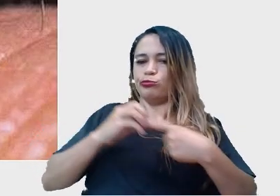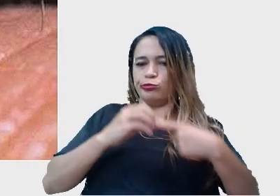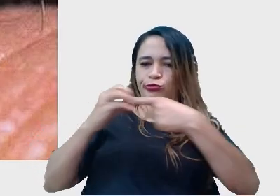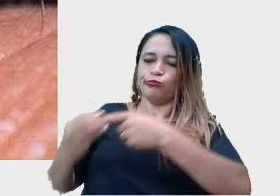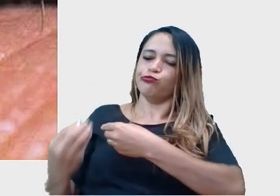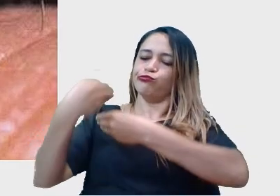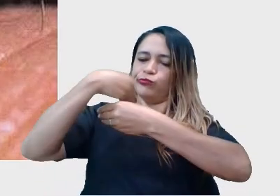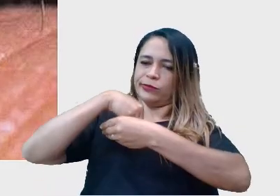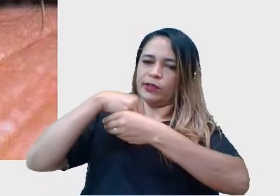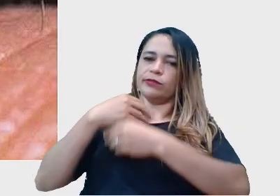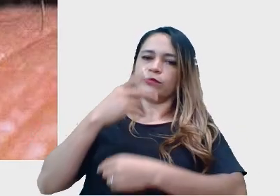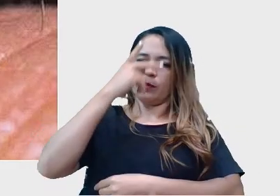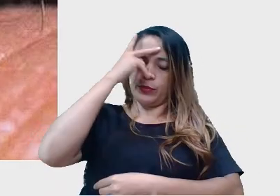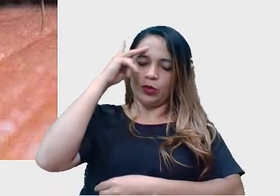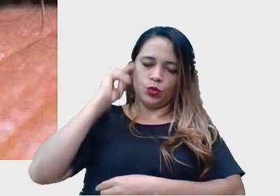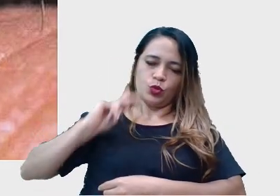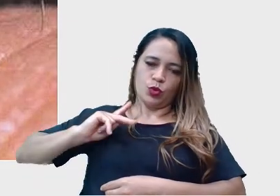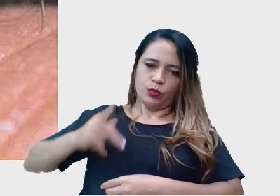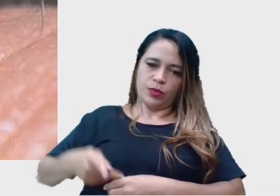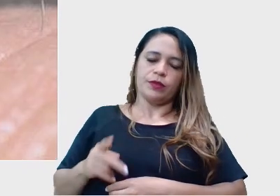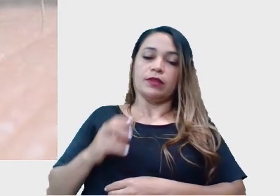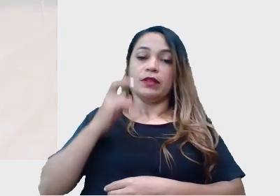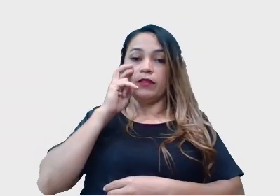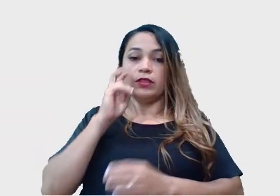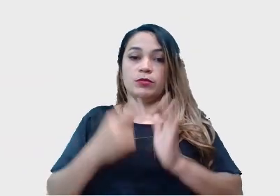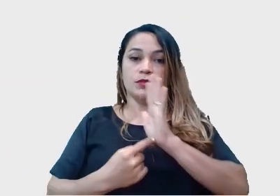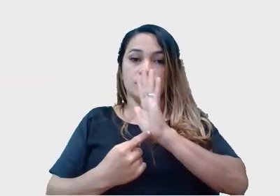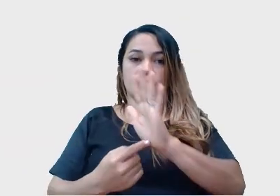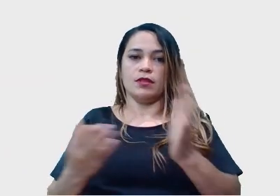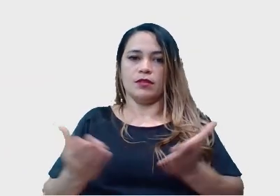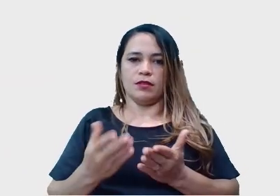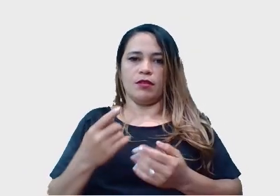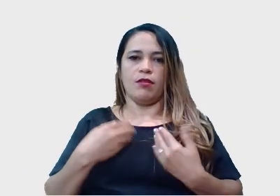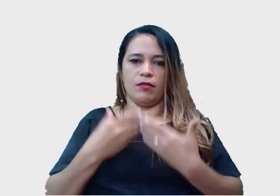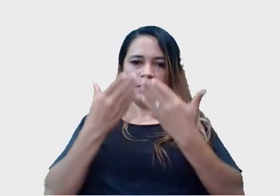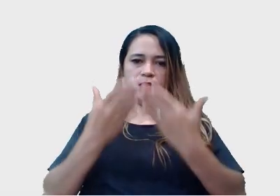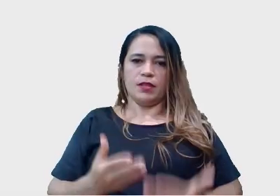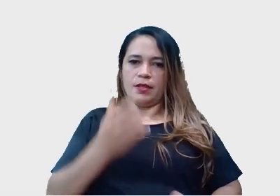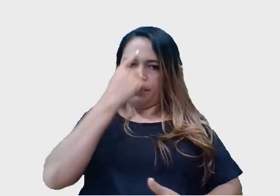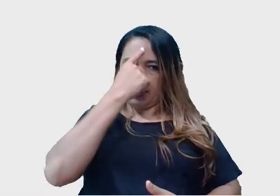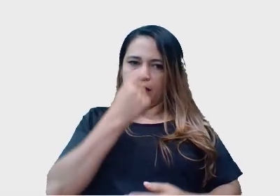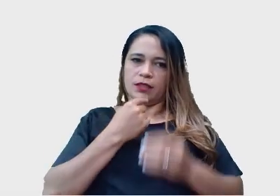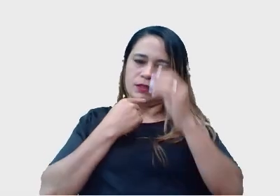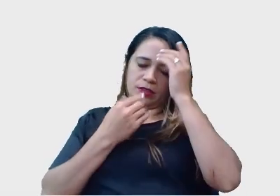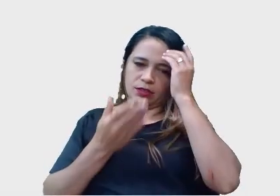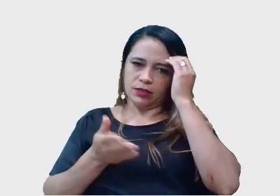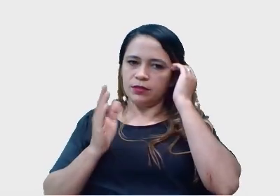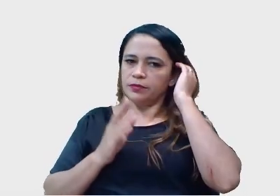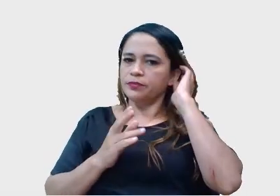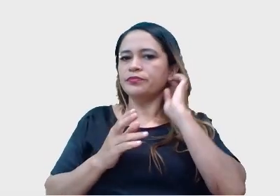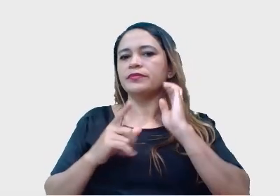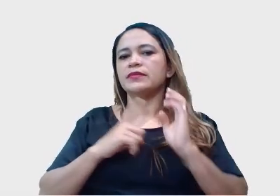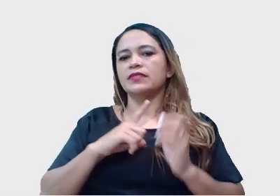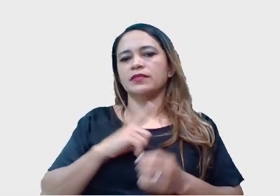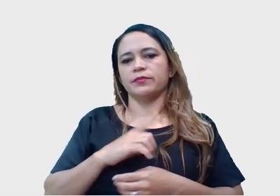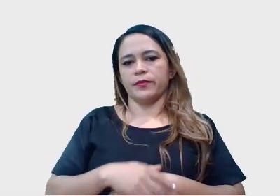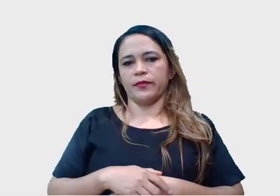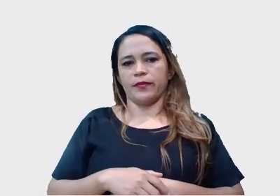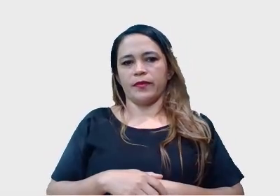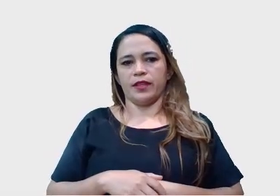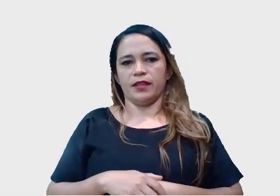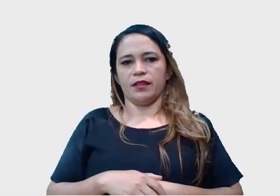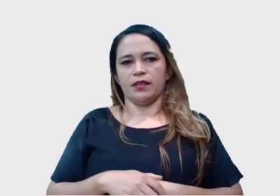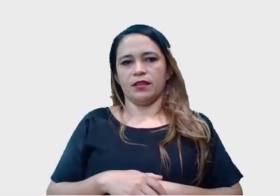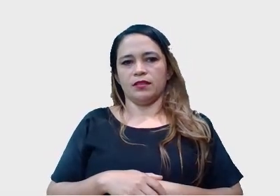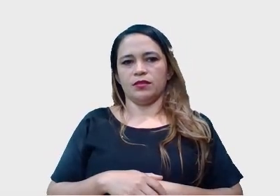nosso corpo. Tranquilo? Eu vou te mostrar aqui agora, a primeira imagem, essa é tranquila, tá? Por isso que eu nem vou te avisar. Da